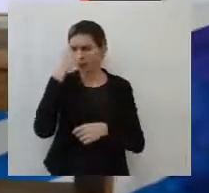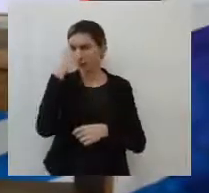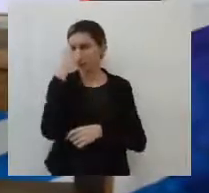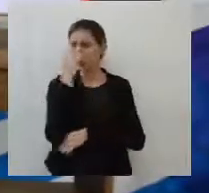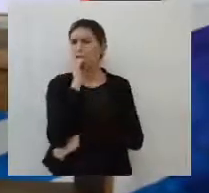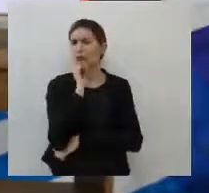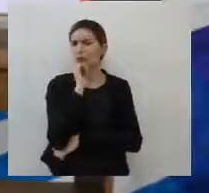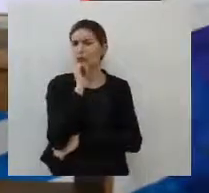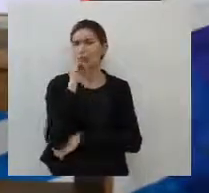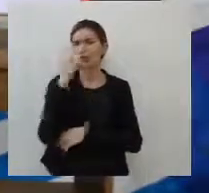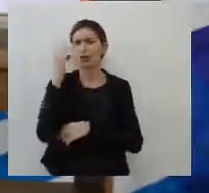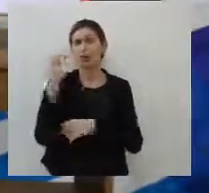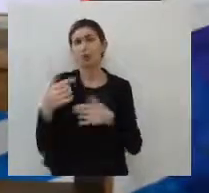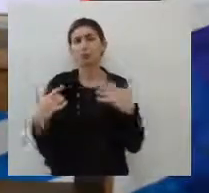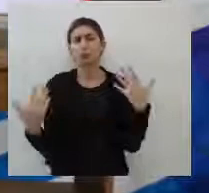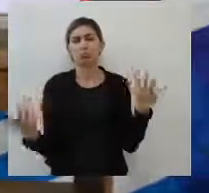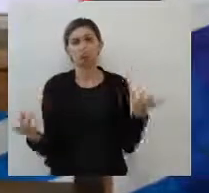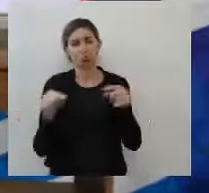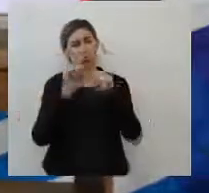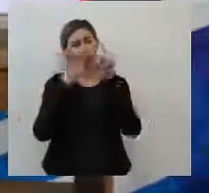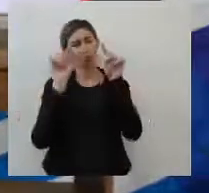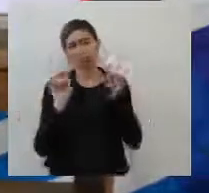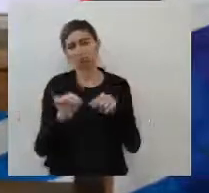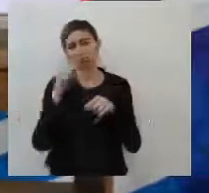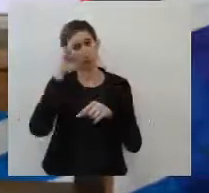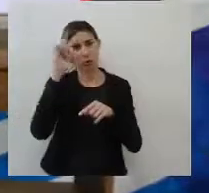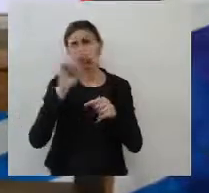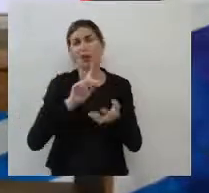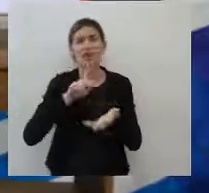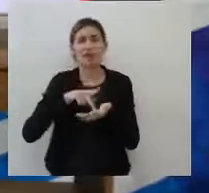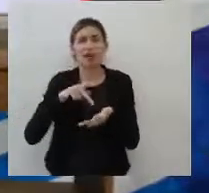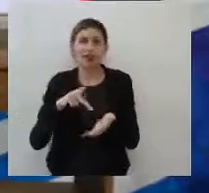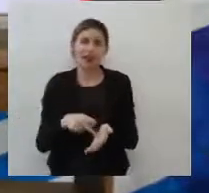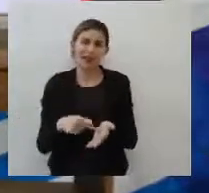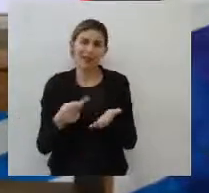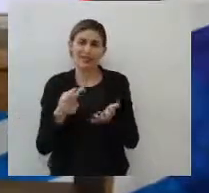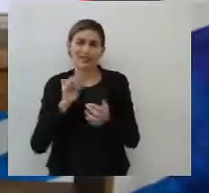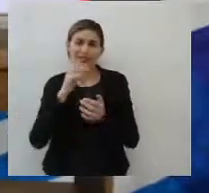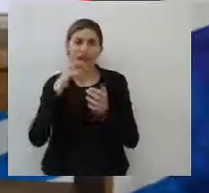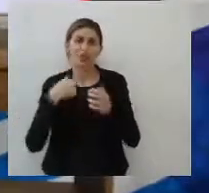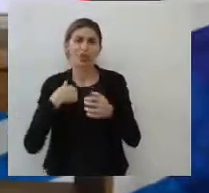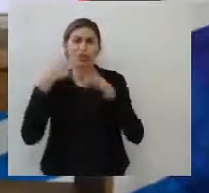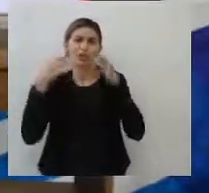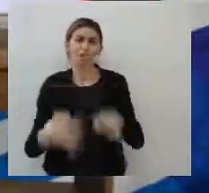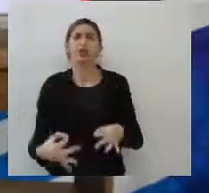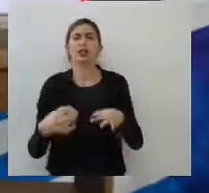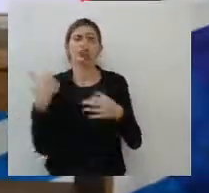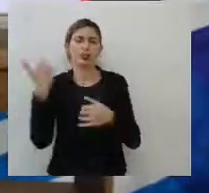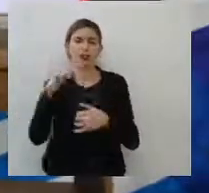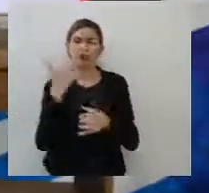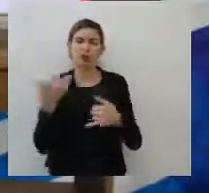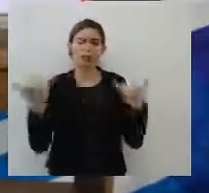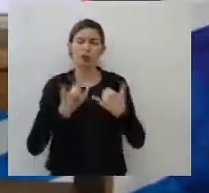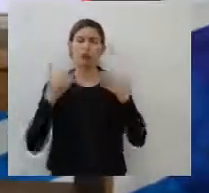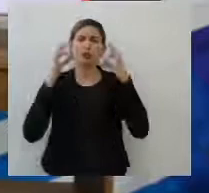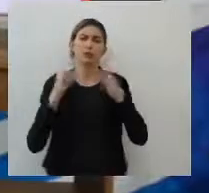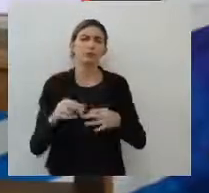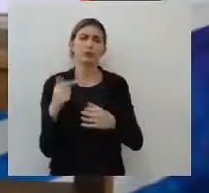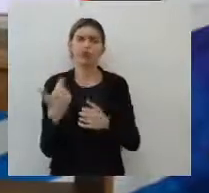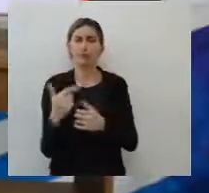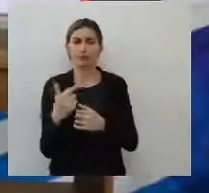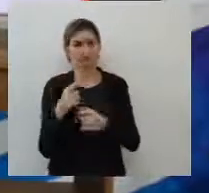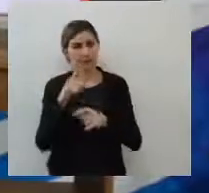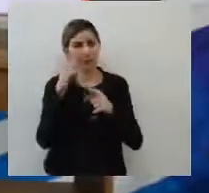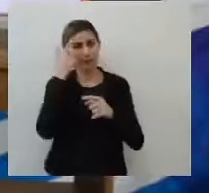coisa? Vai se saber. A gente não sabe nem se isso foi verdade. A gente não tem nem essa informação. Então,